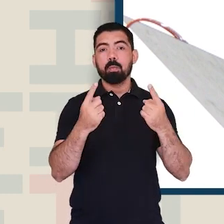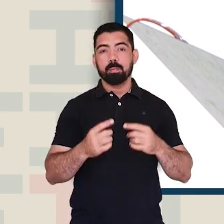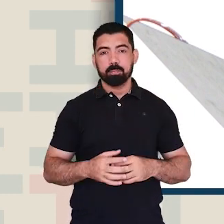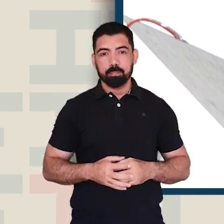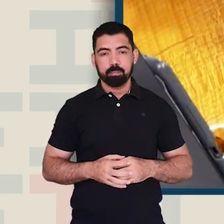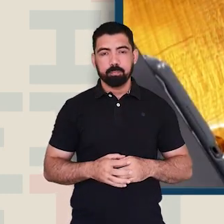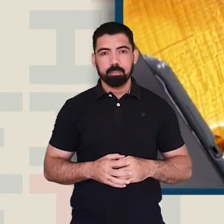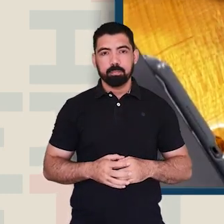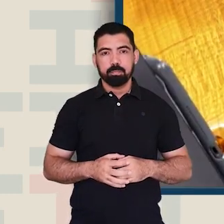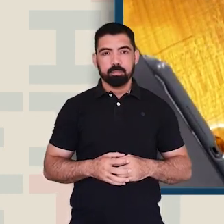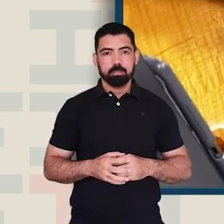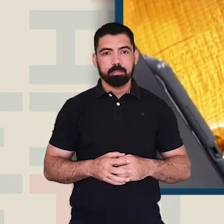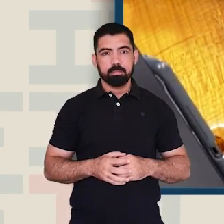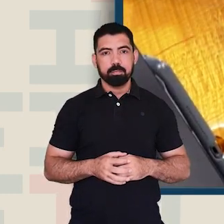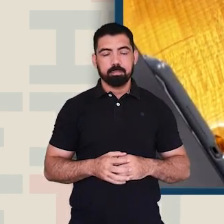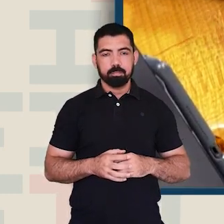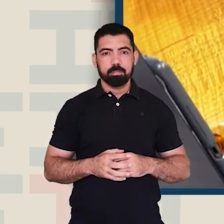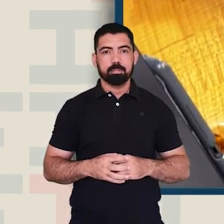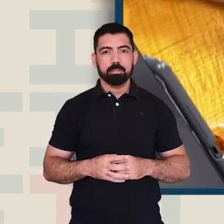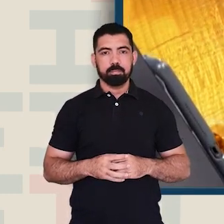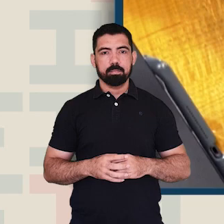Então veio.